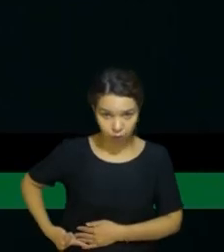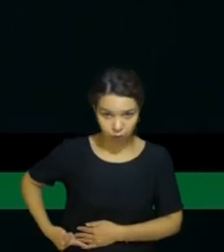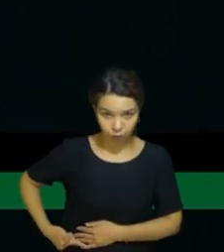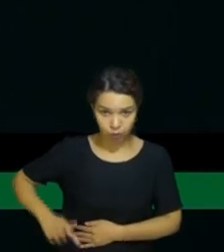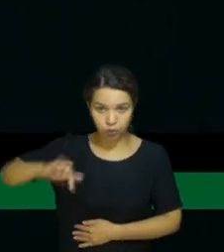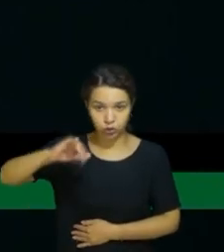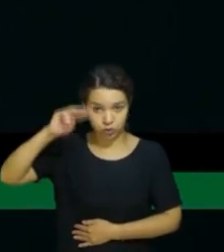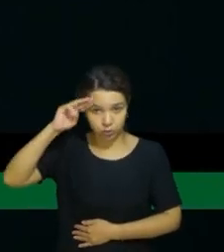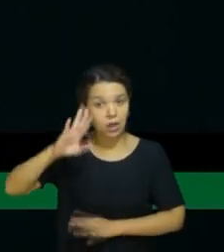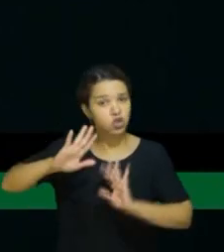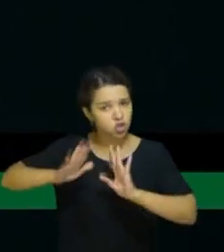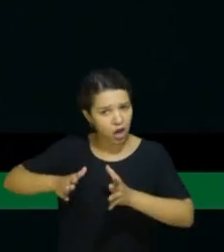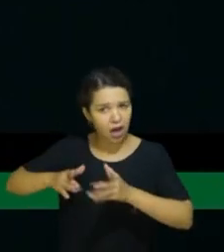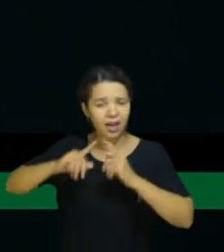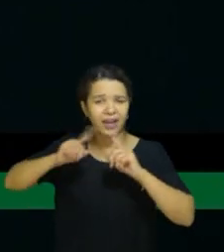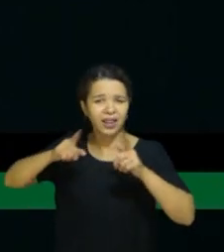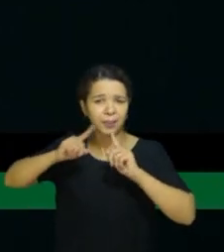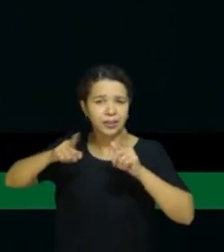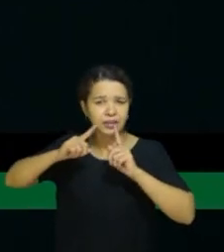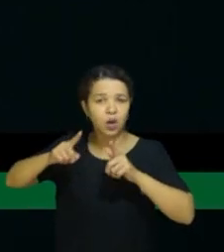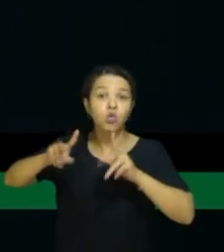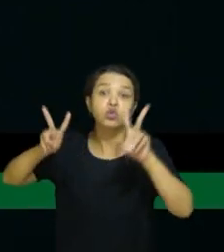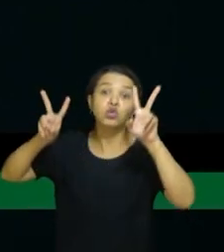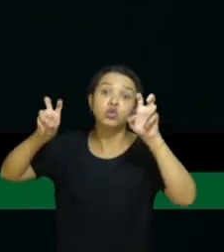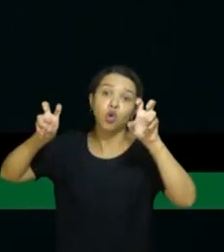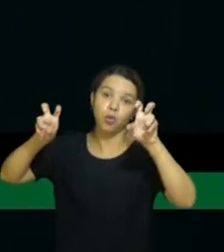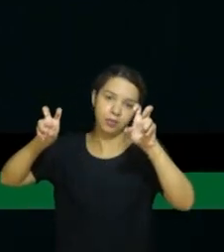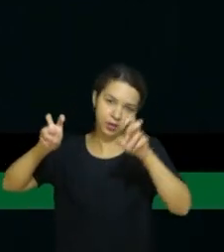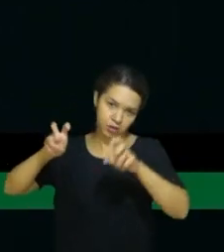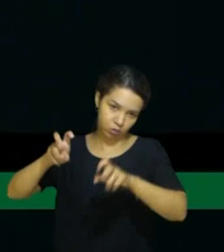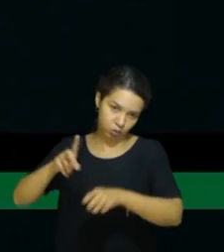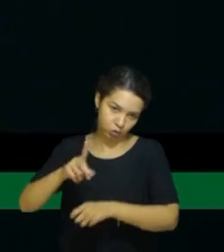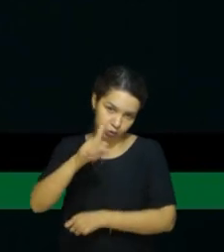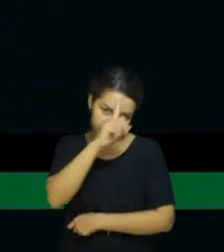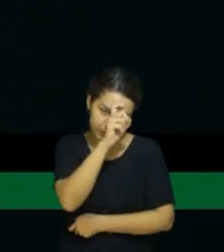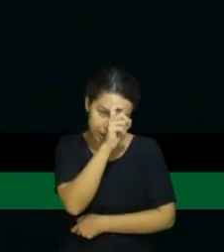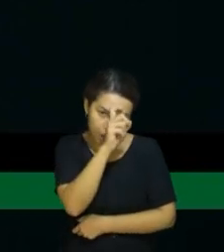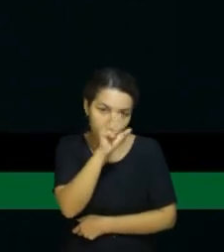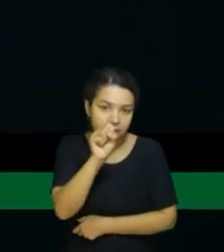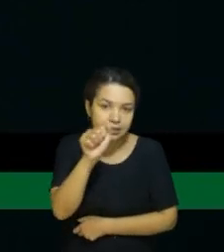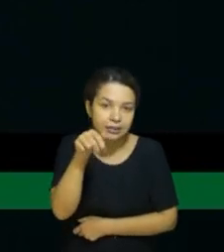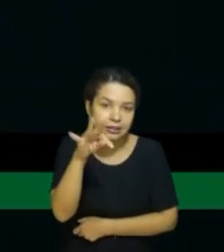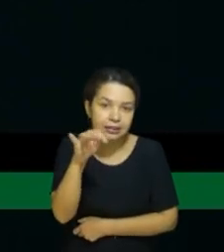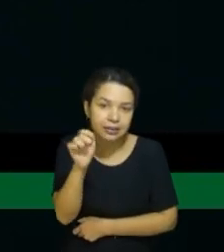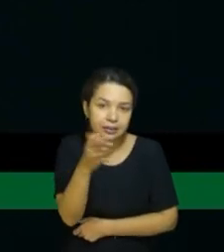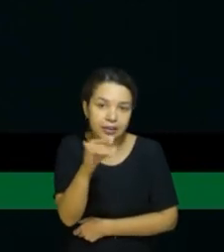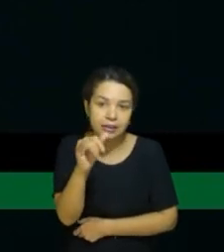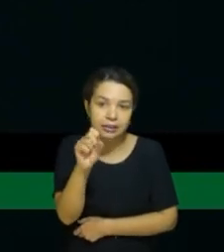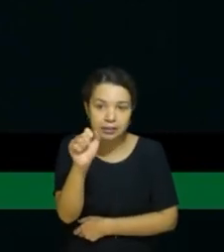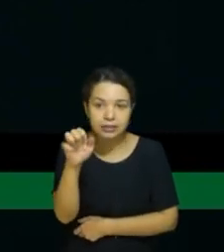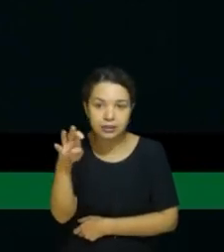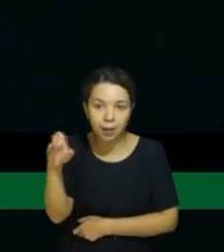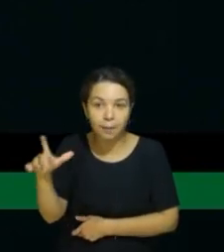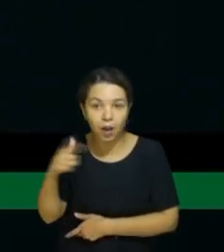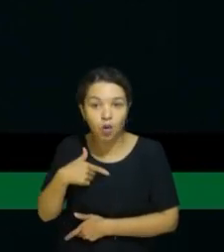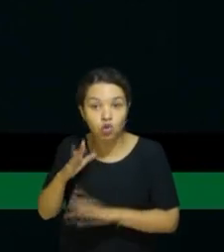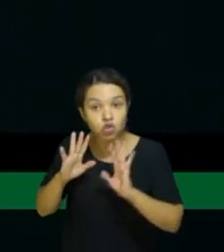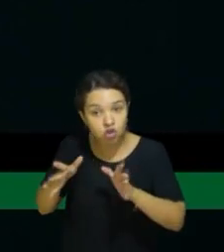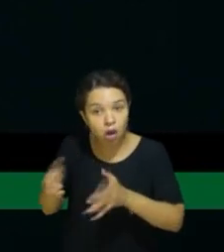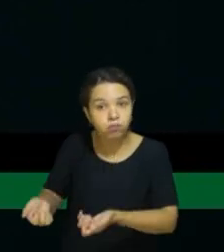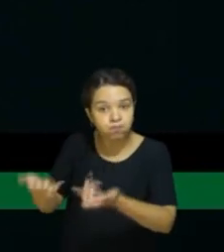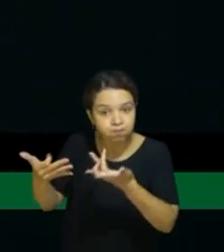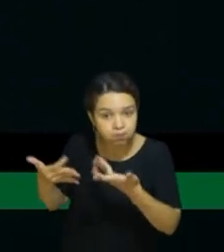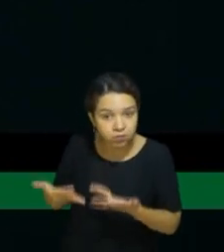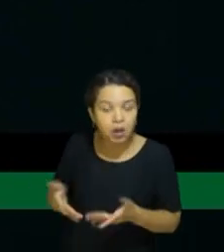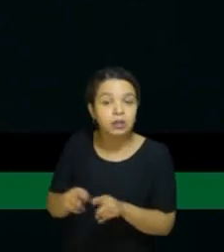Hospital Santa Santa Isabel e e ouvimos atentamente as as reclamações do Hospital Pequeno